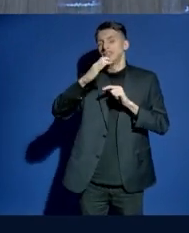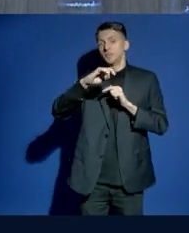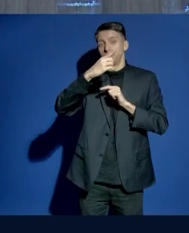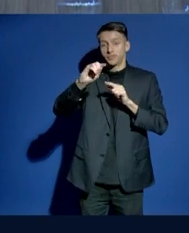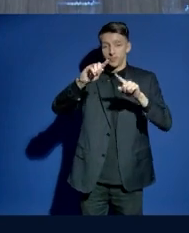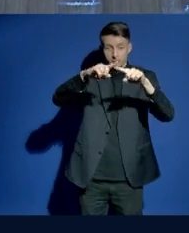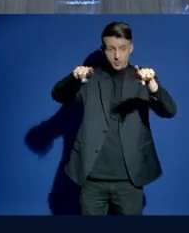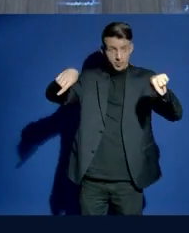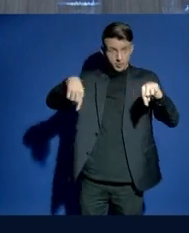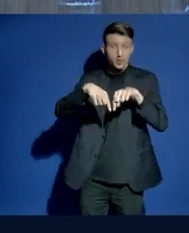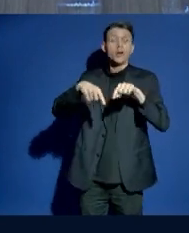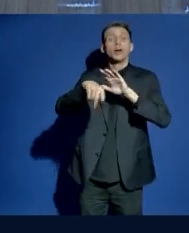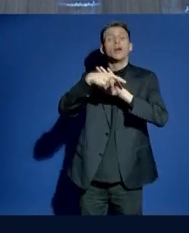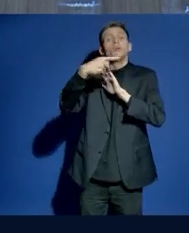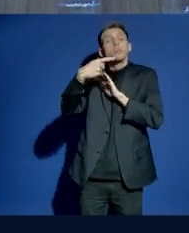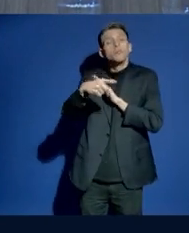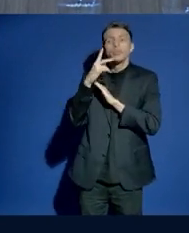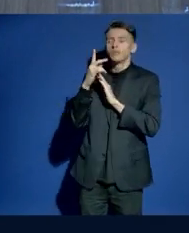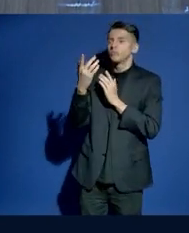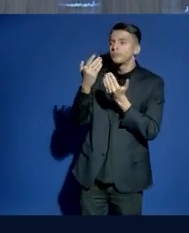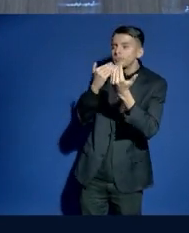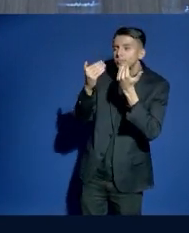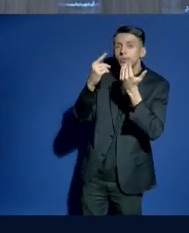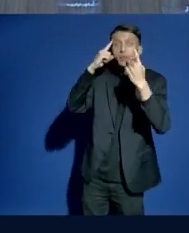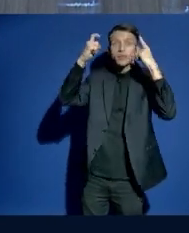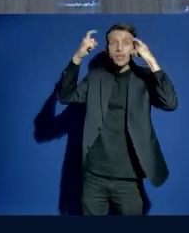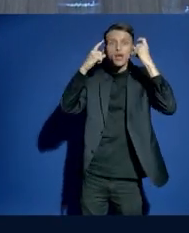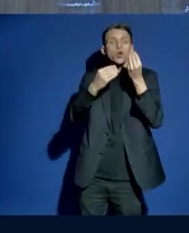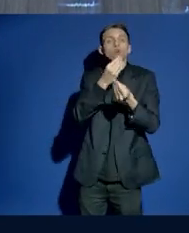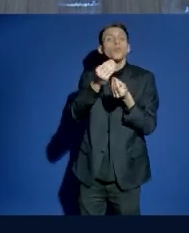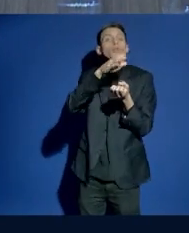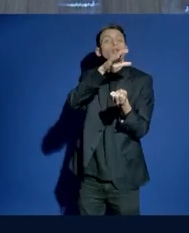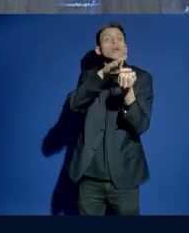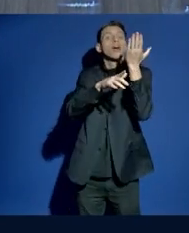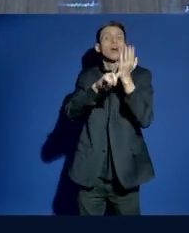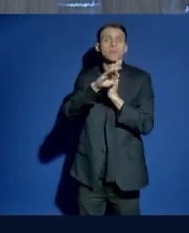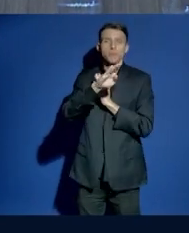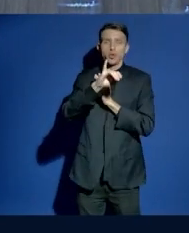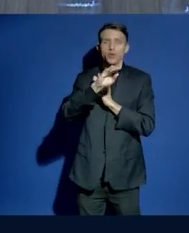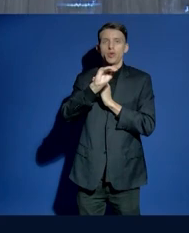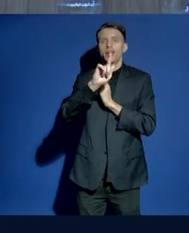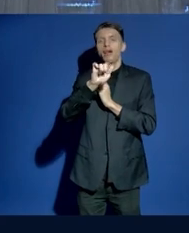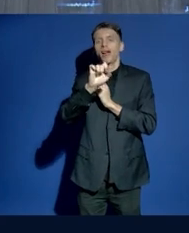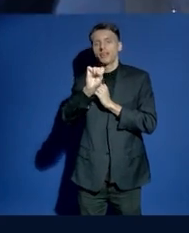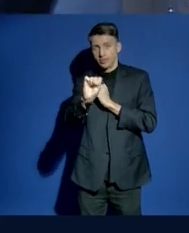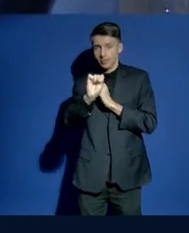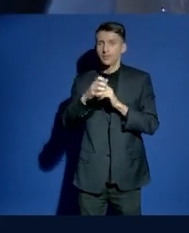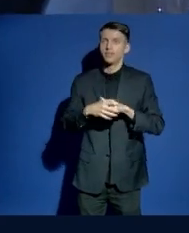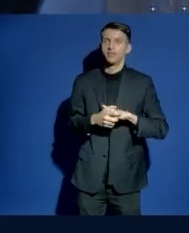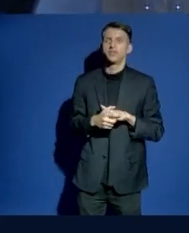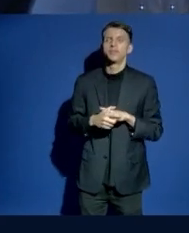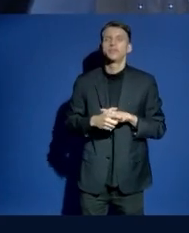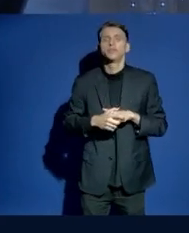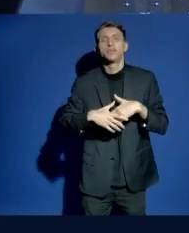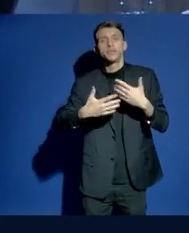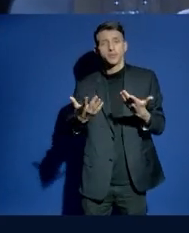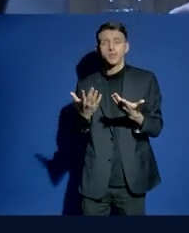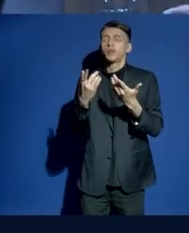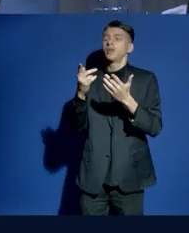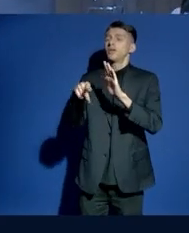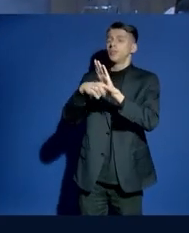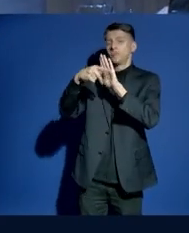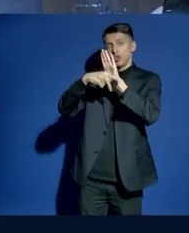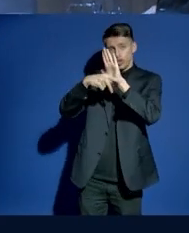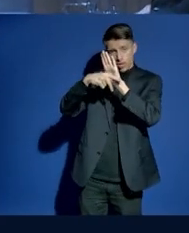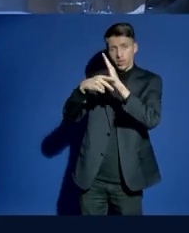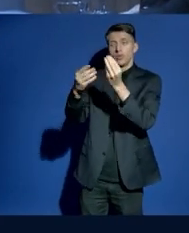então é possível fazer biogás aí ele pegou uma amostra dessa com essa linhaça e levou para